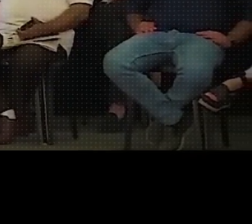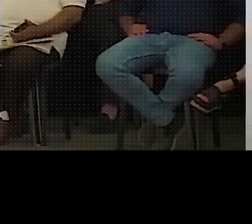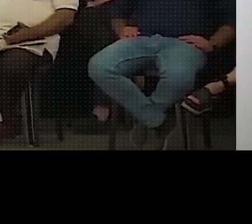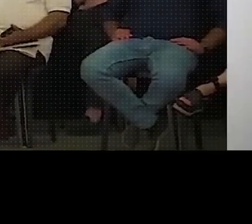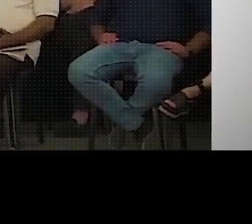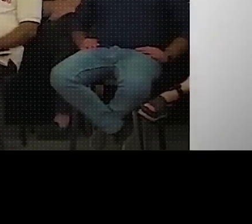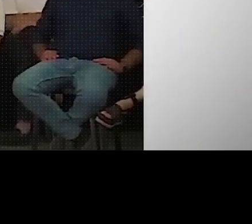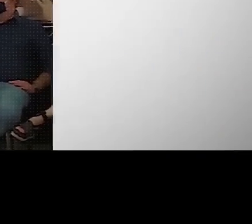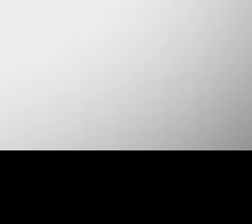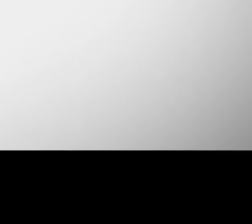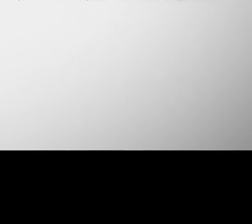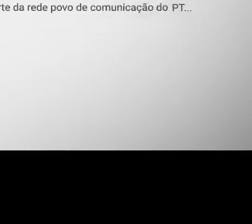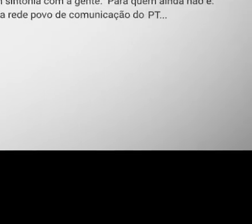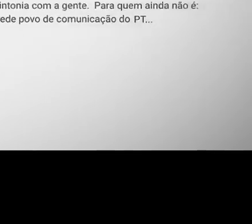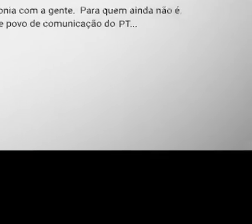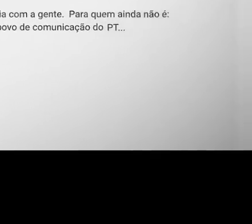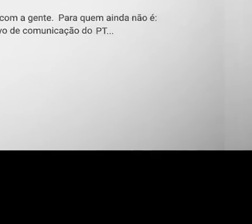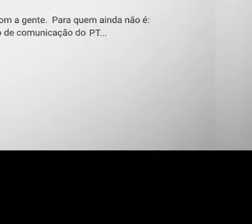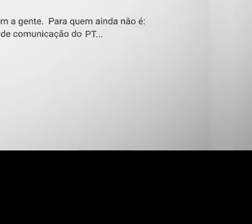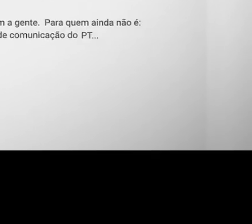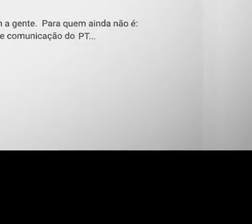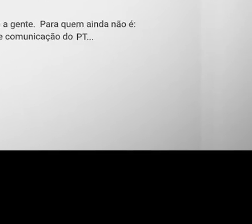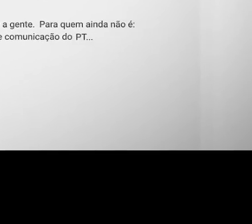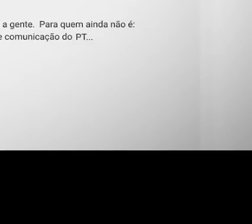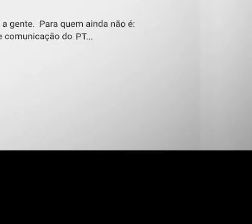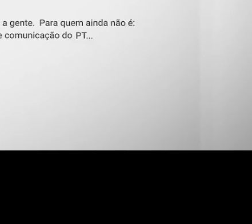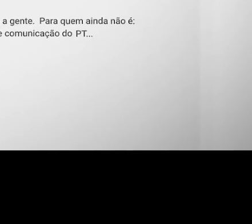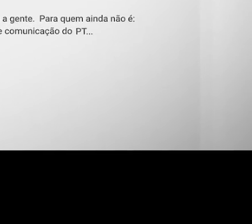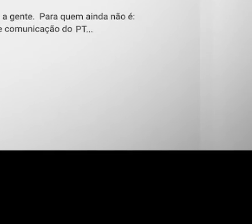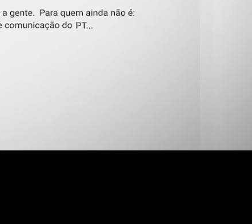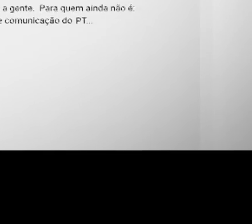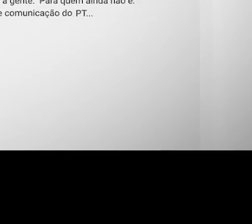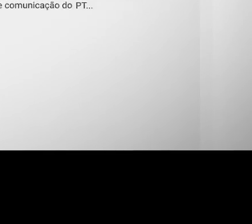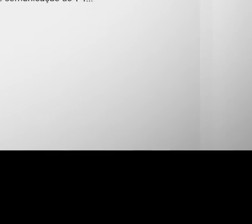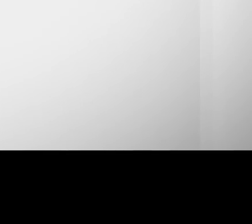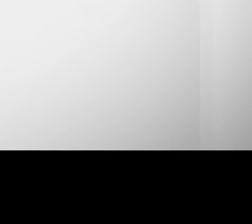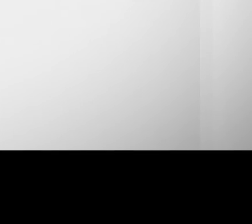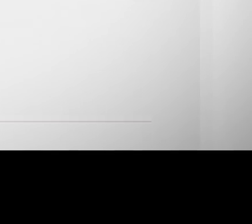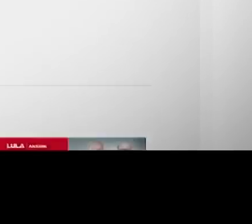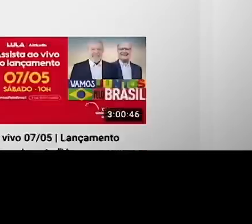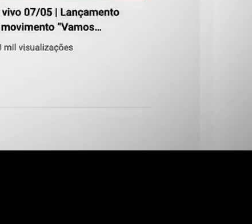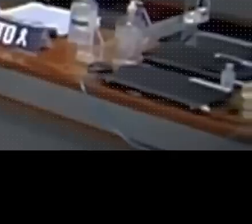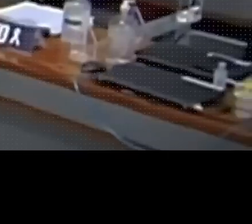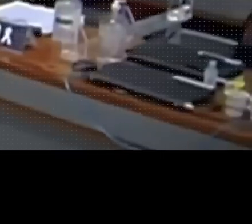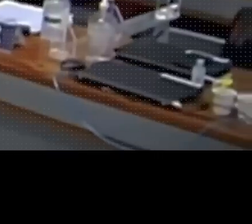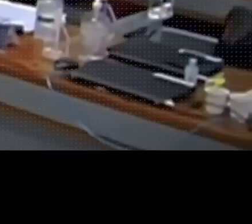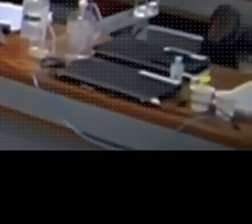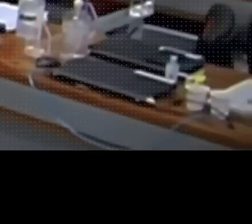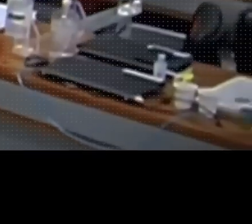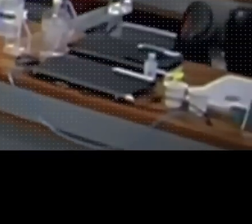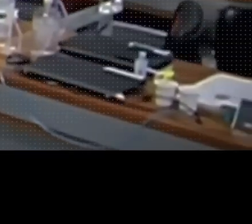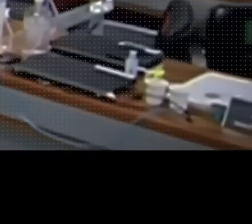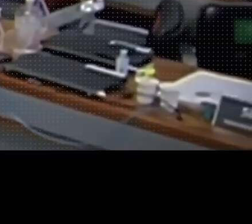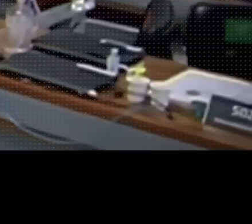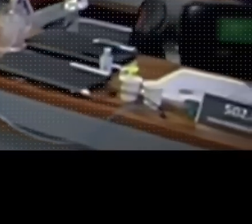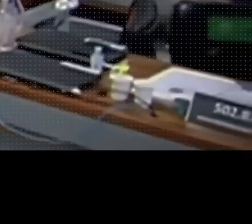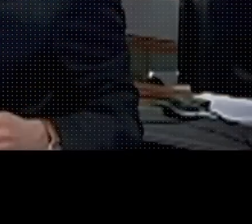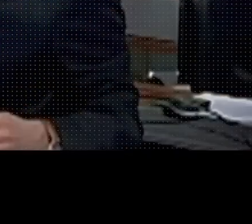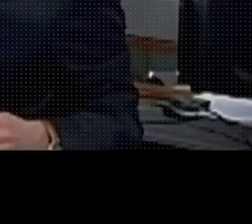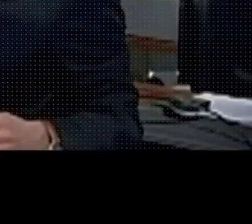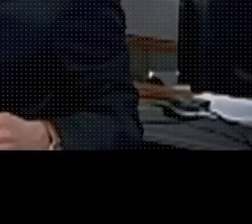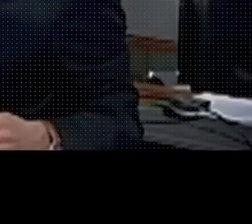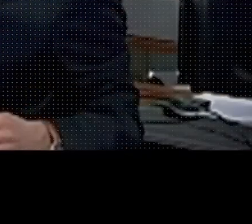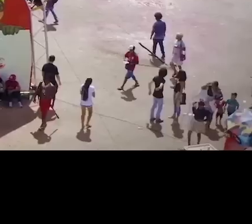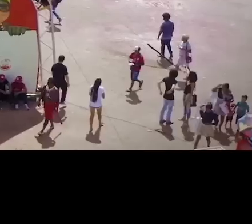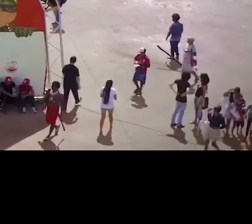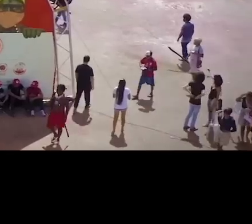importa a situação, a gente sempre toma partido da verdade. Estamos presentes nos momentos de